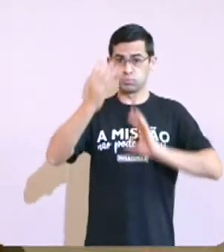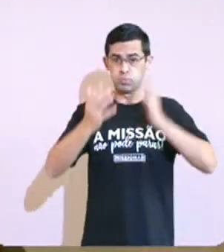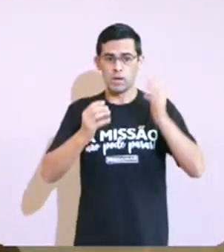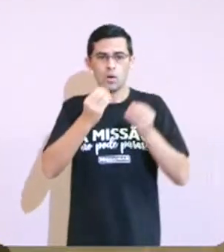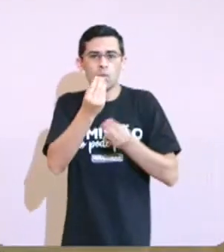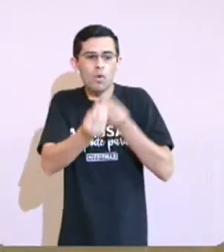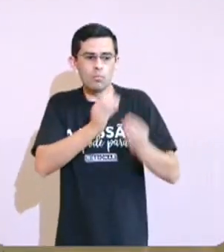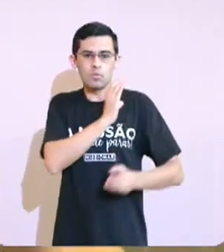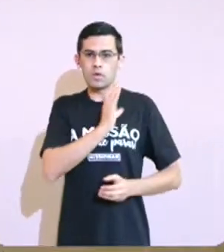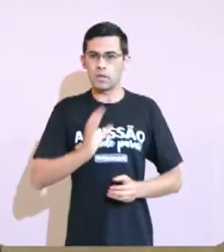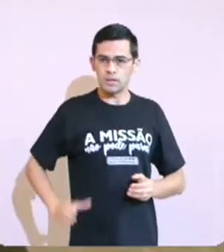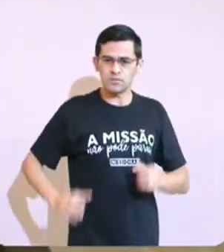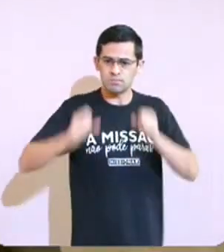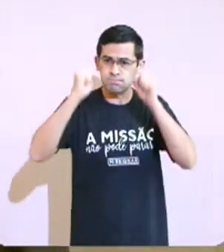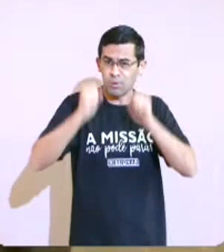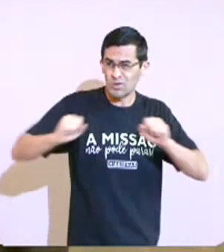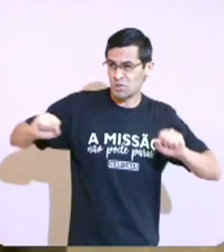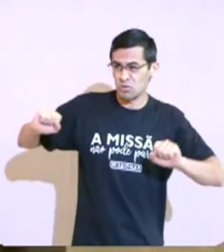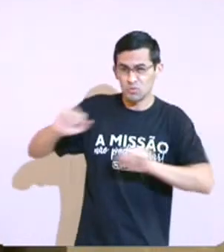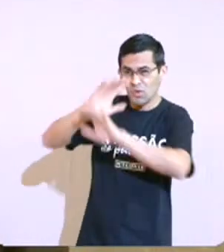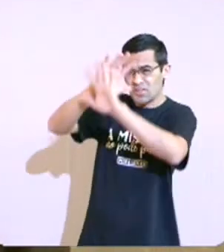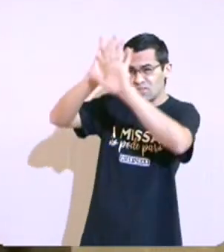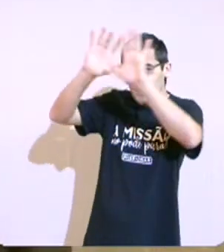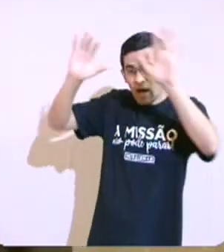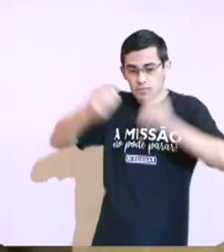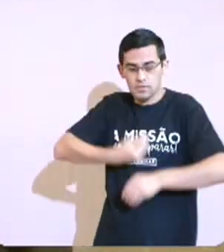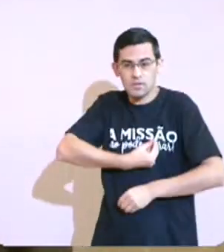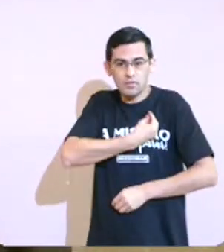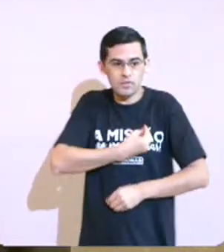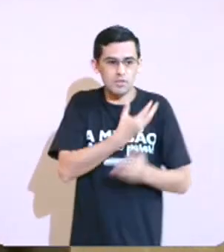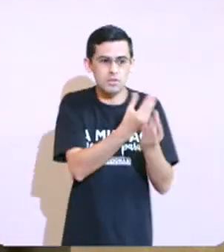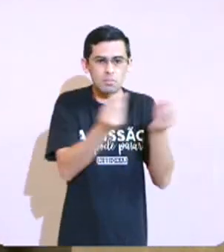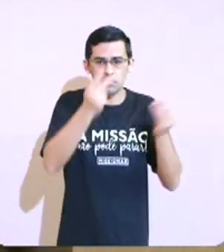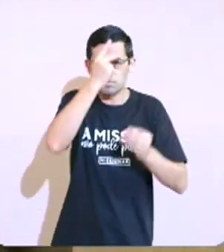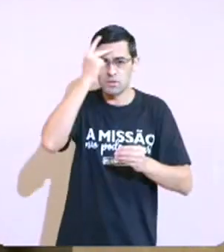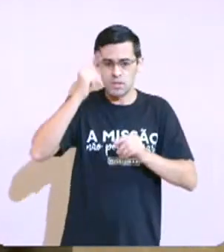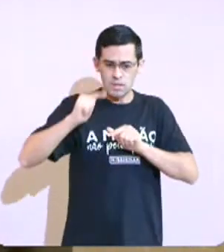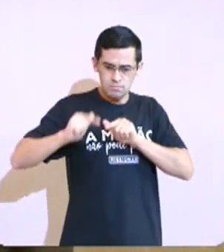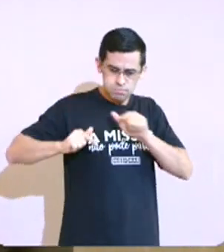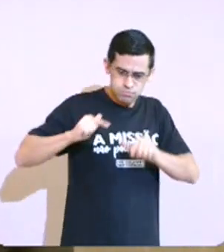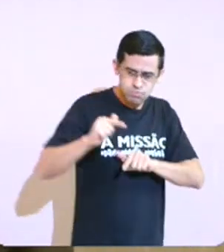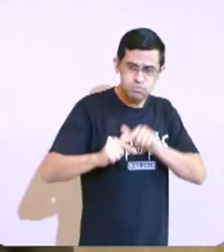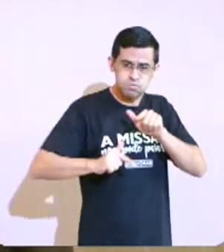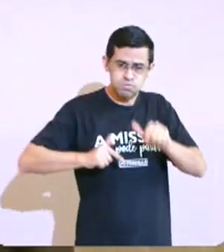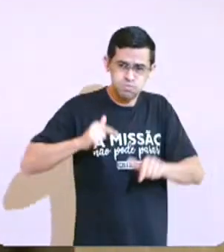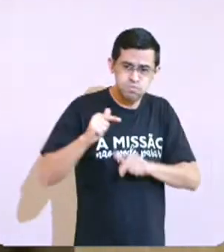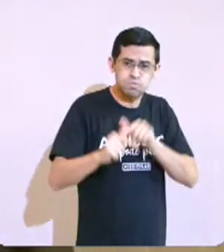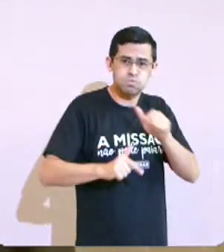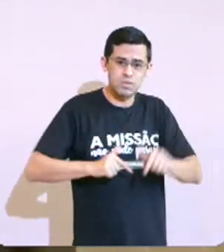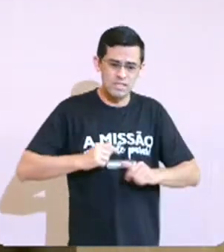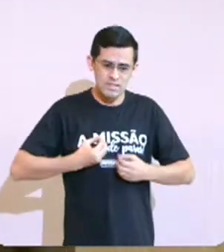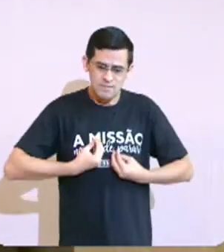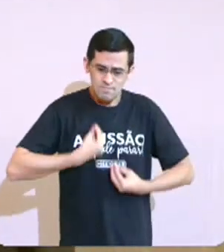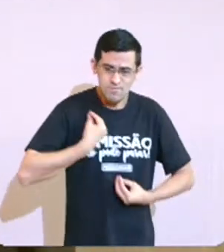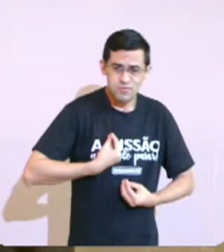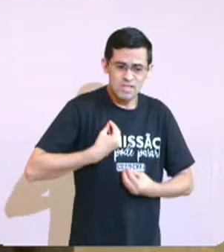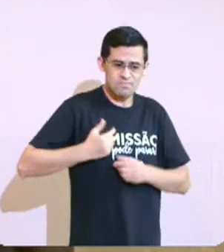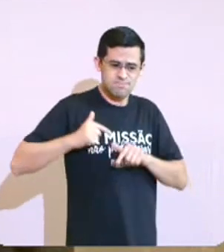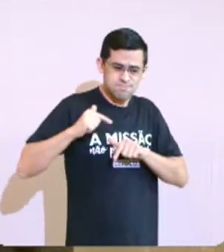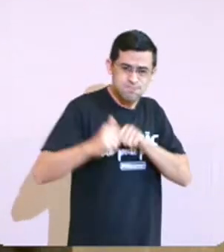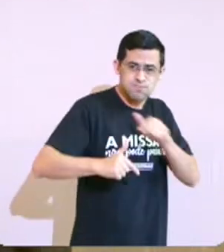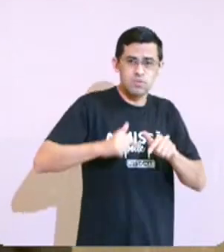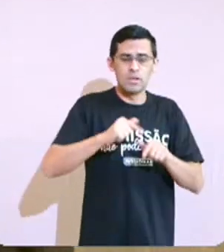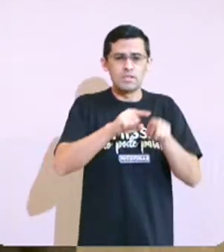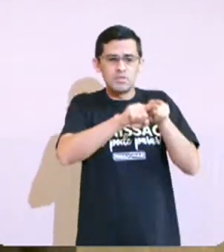como Cristo pode ser glorificado na vida de muitos através do trabalho abnegado e dedicado de